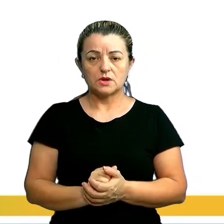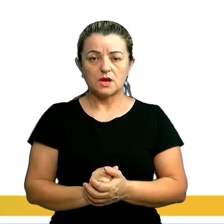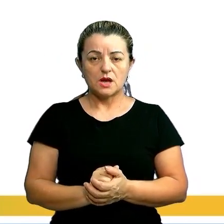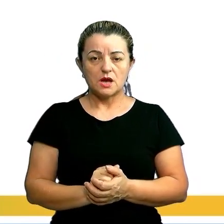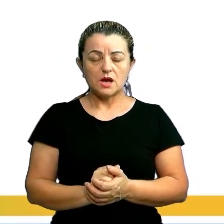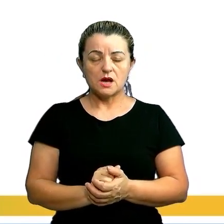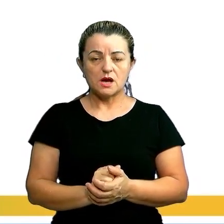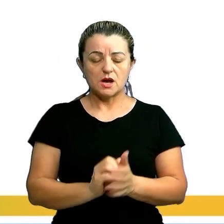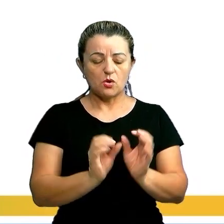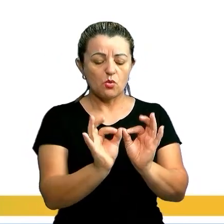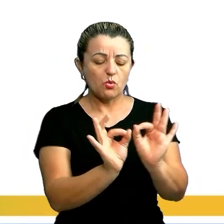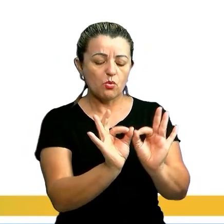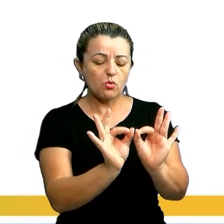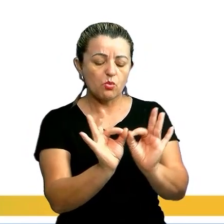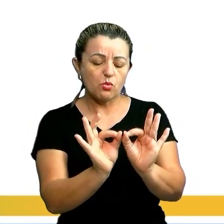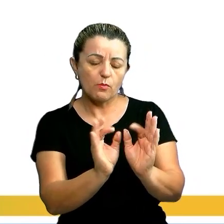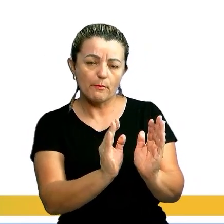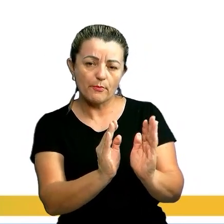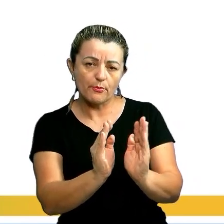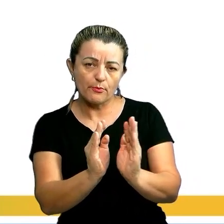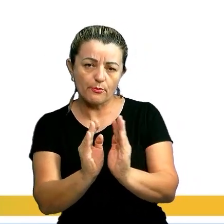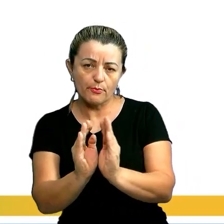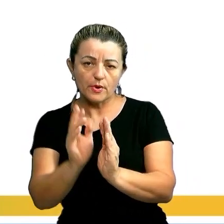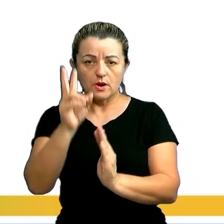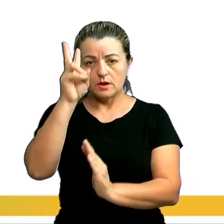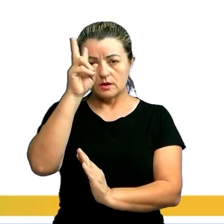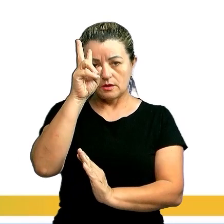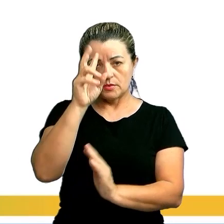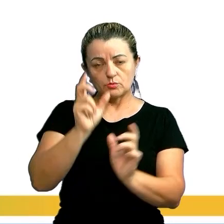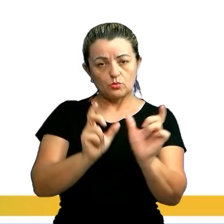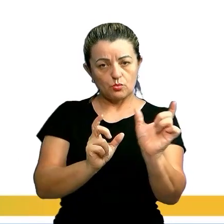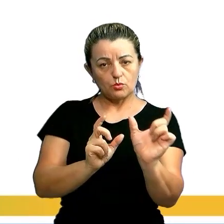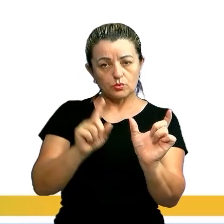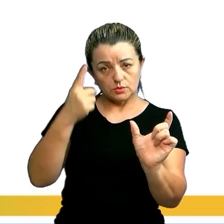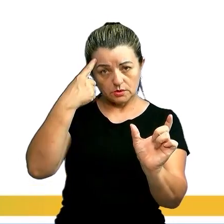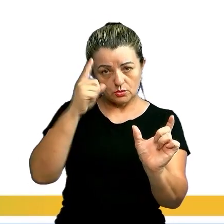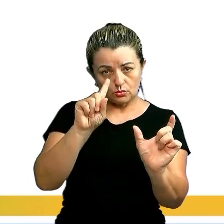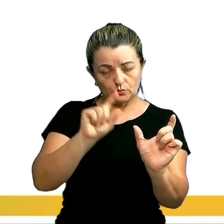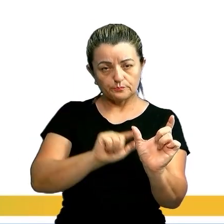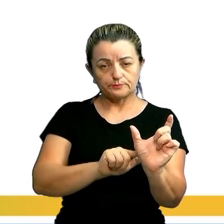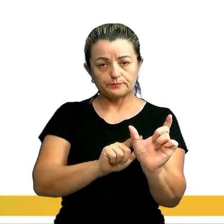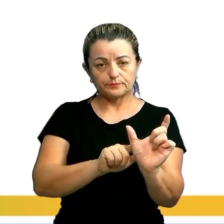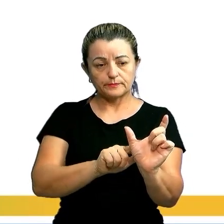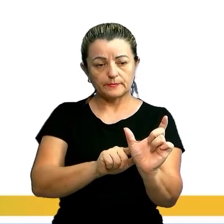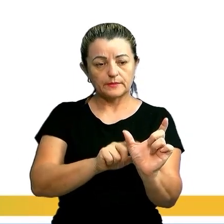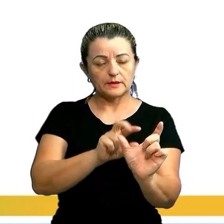sequência, nós lembramos de uma palavrinha que se criou-se,